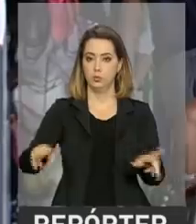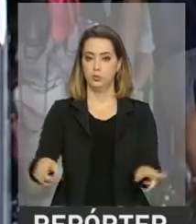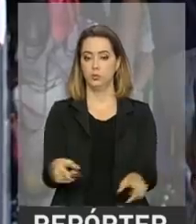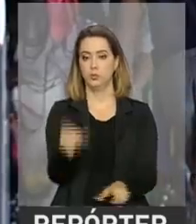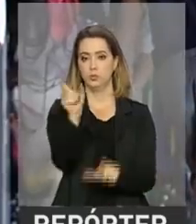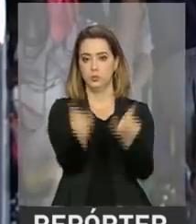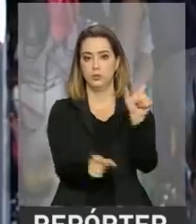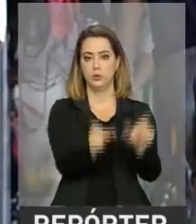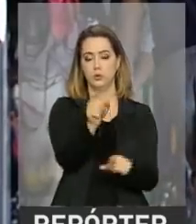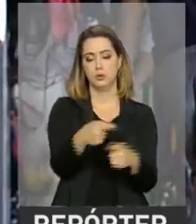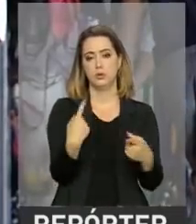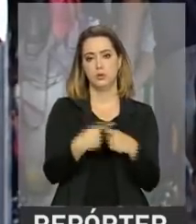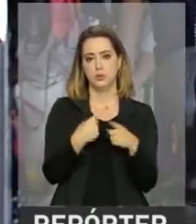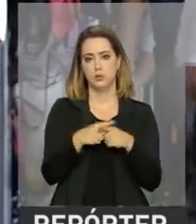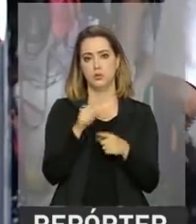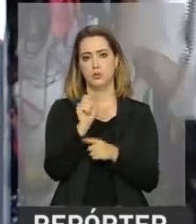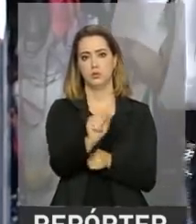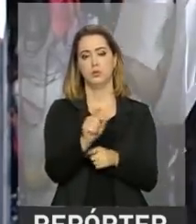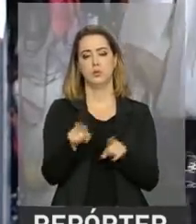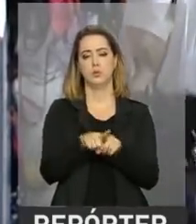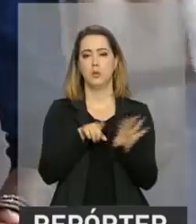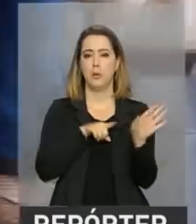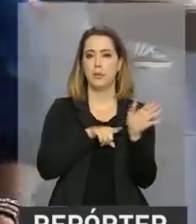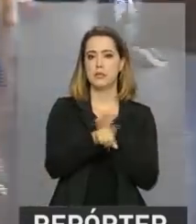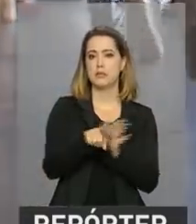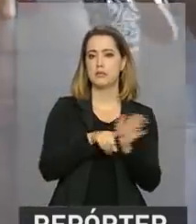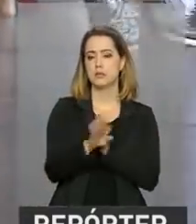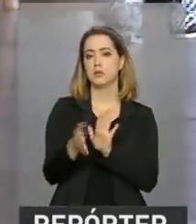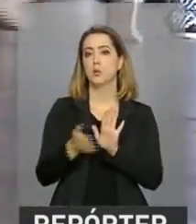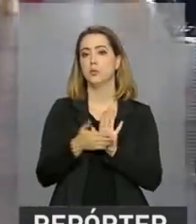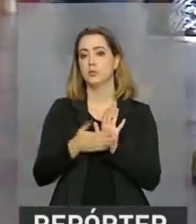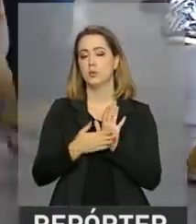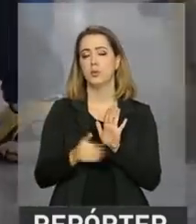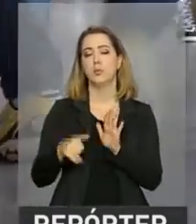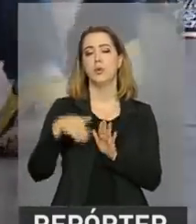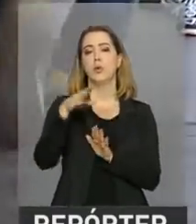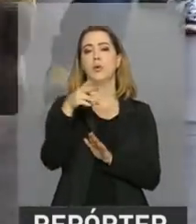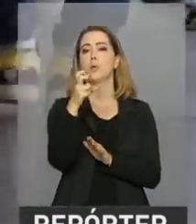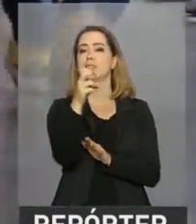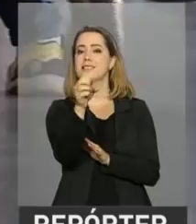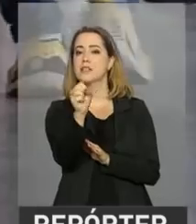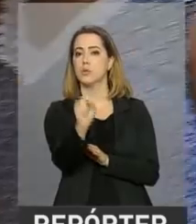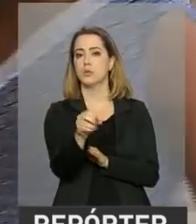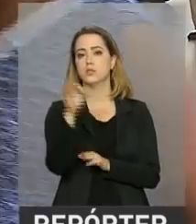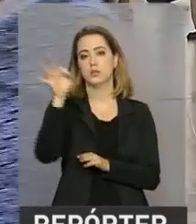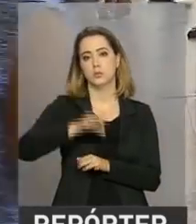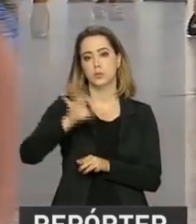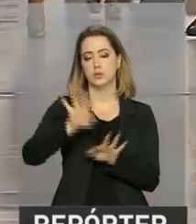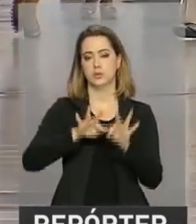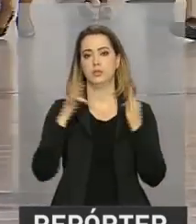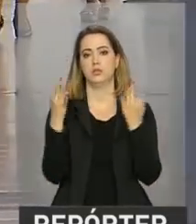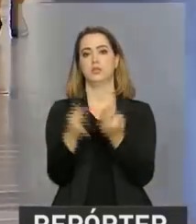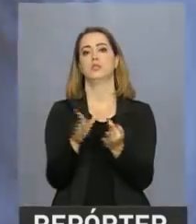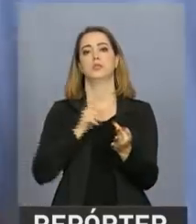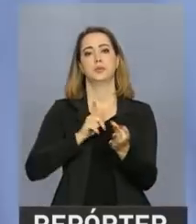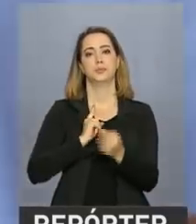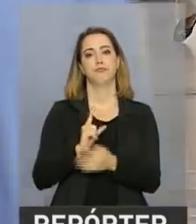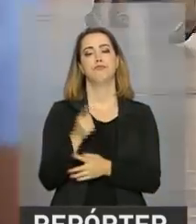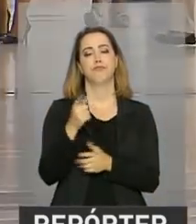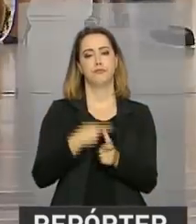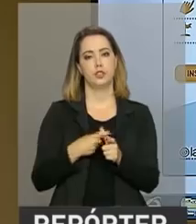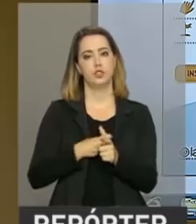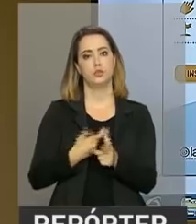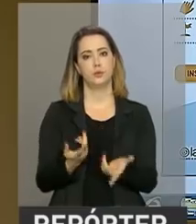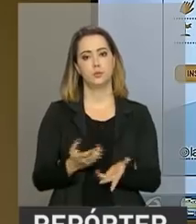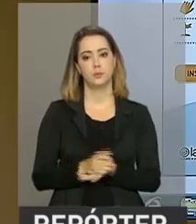do comércio de bens serviços e turismo quase 58% das famílias tinham algum tipo de dívida